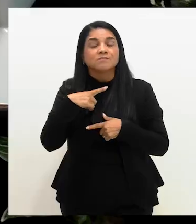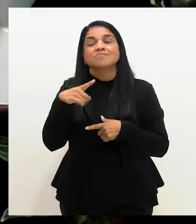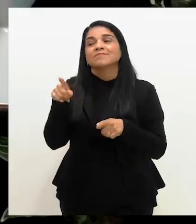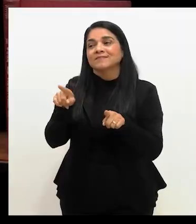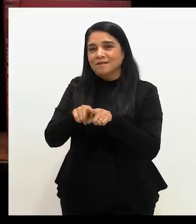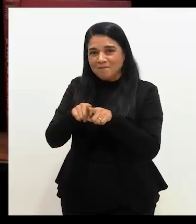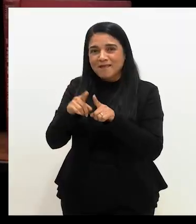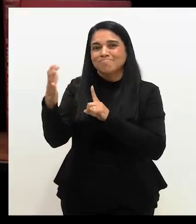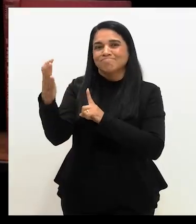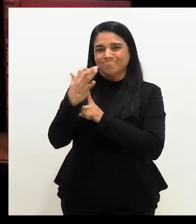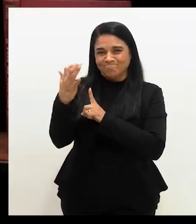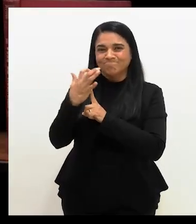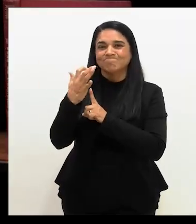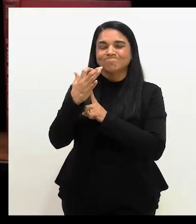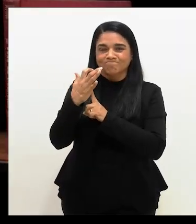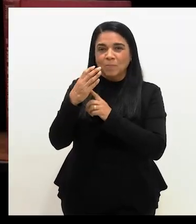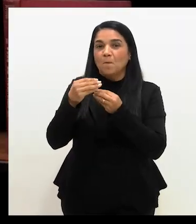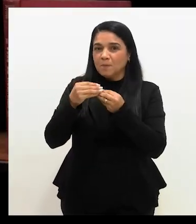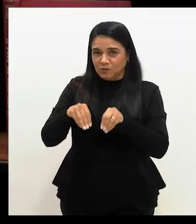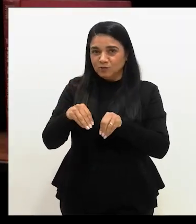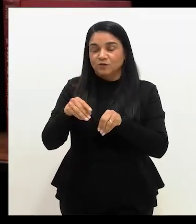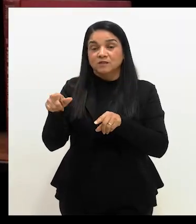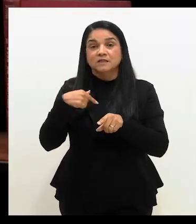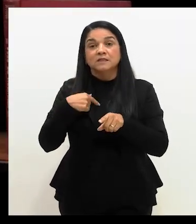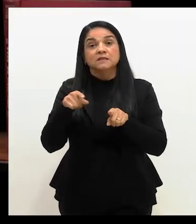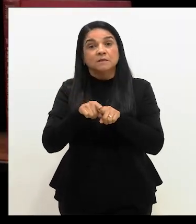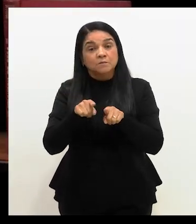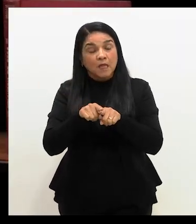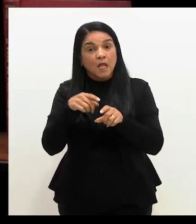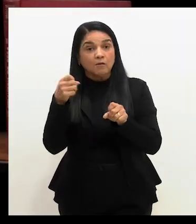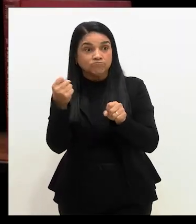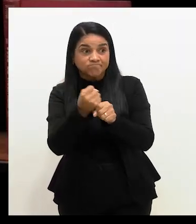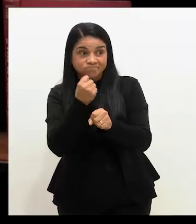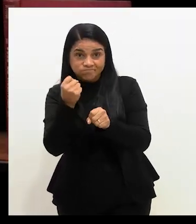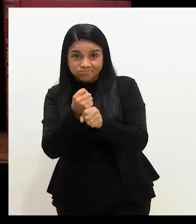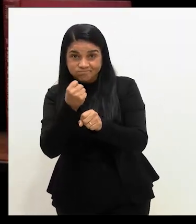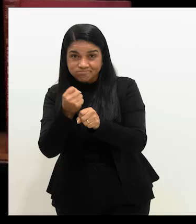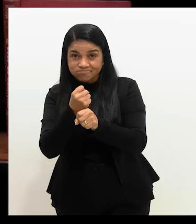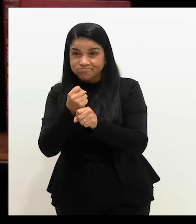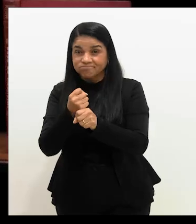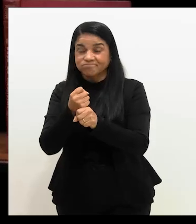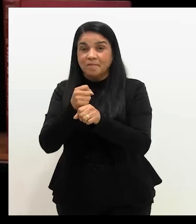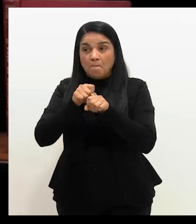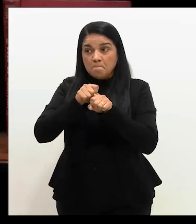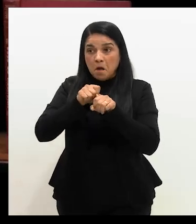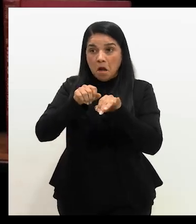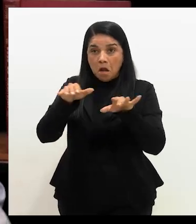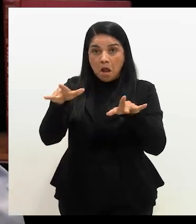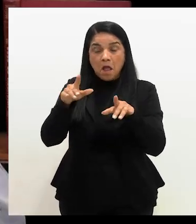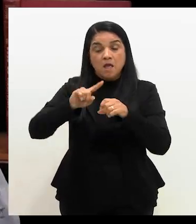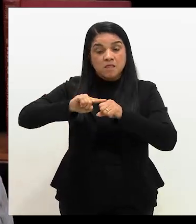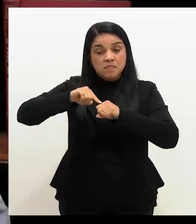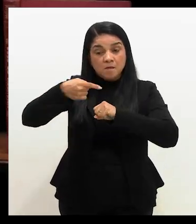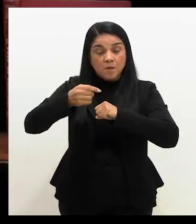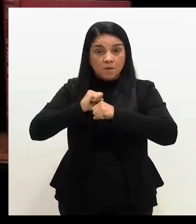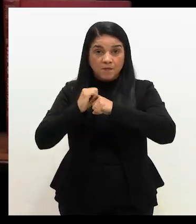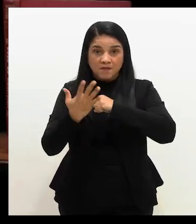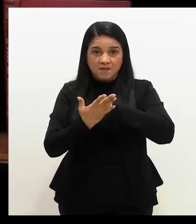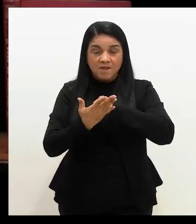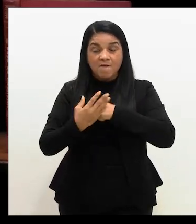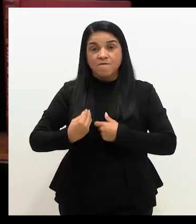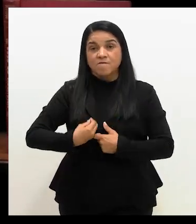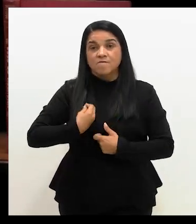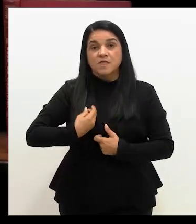barulho também interfere, né? A gente está tendo uma expansão também da construção civil. Pós-pandemia, a gente voltou à